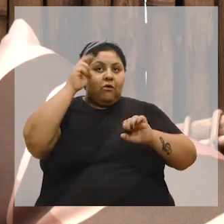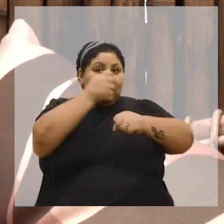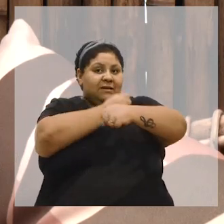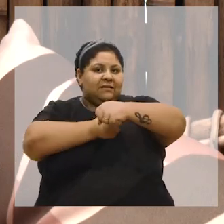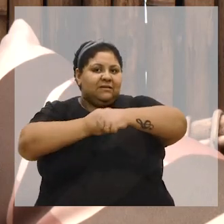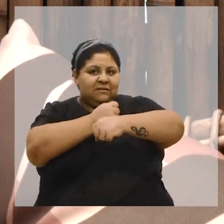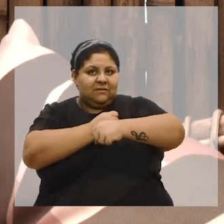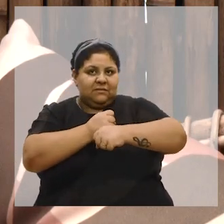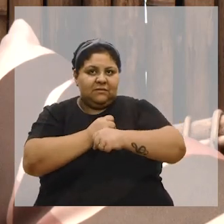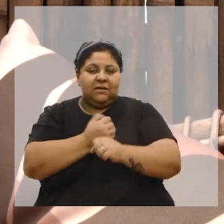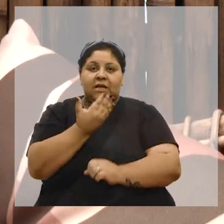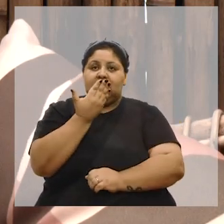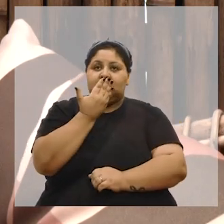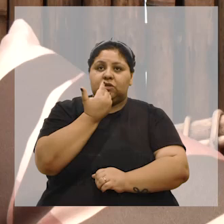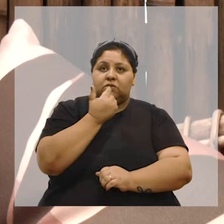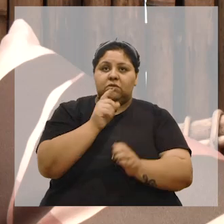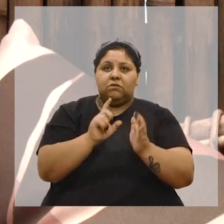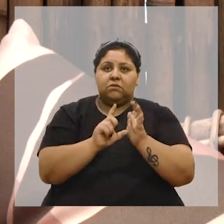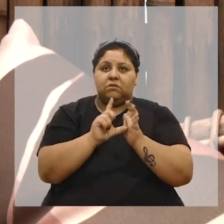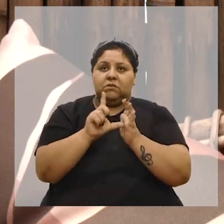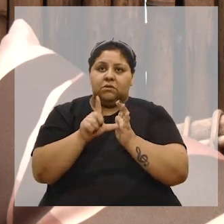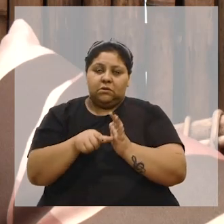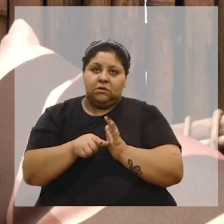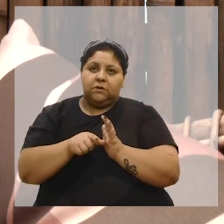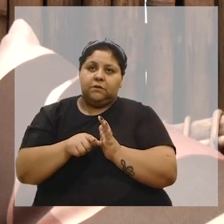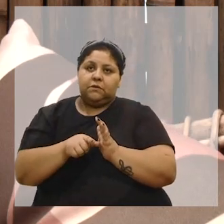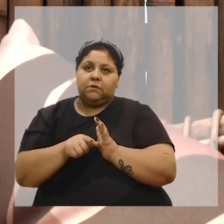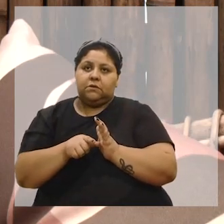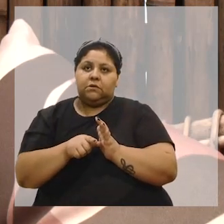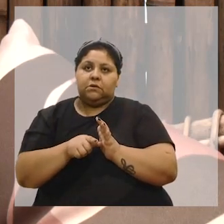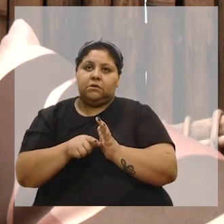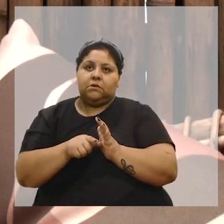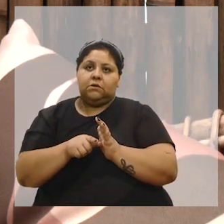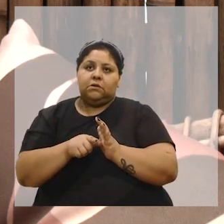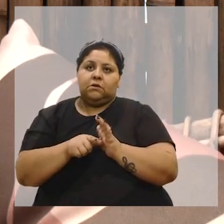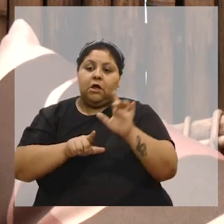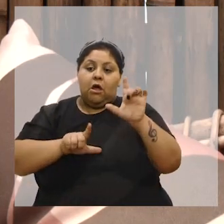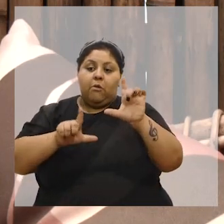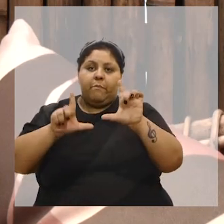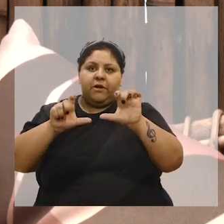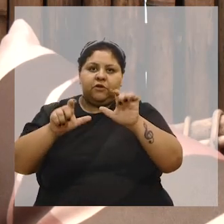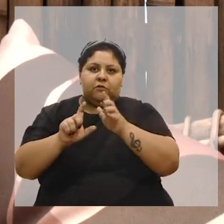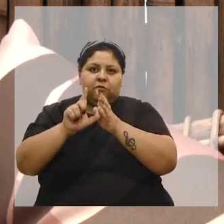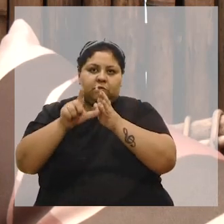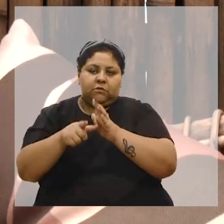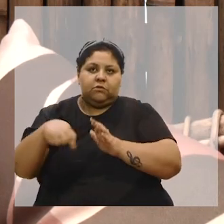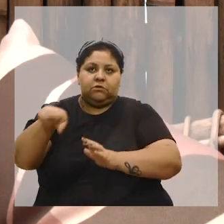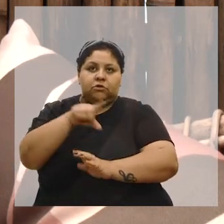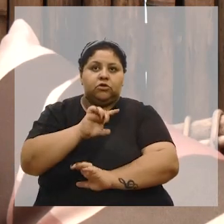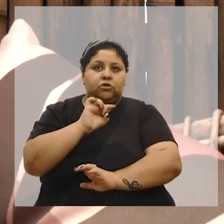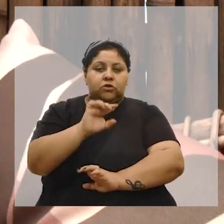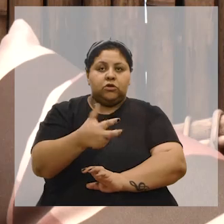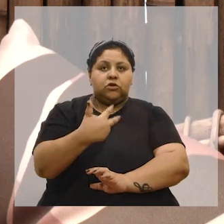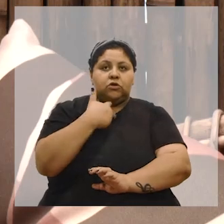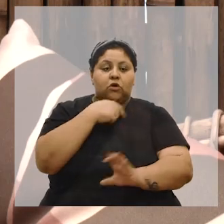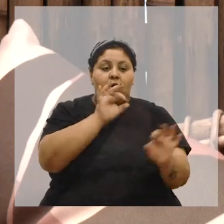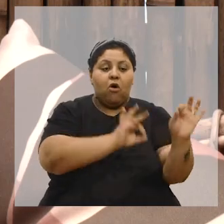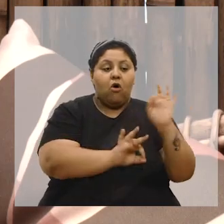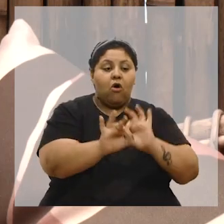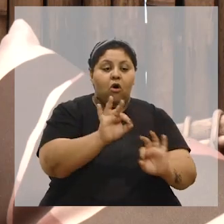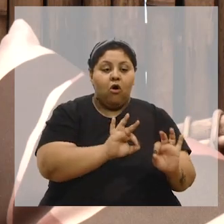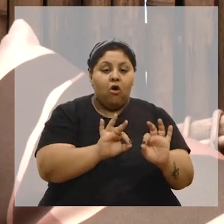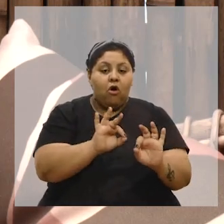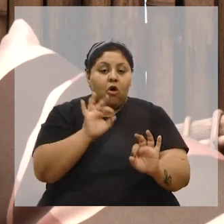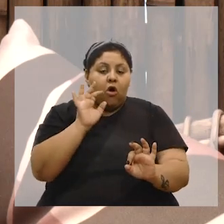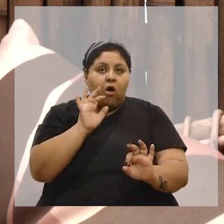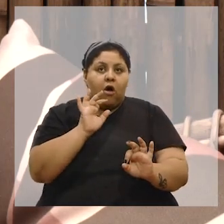gente faz 2 pratos, né? Um eles comem na hora e o outro é o build, que é para as imagens depois, né? Então, a gente só pode